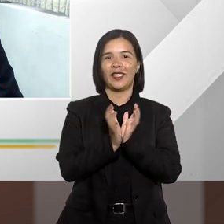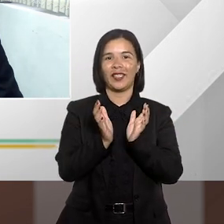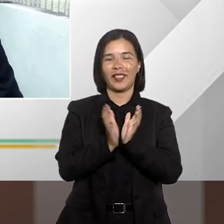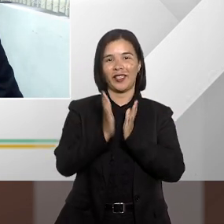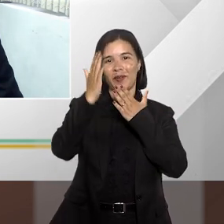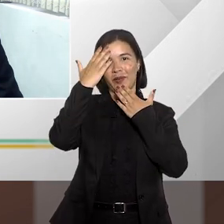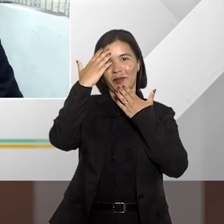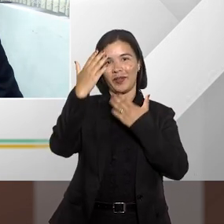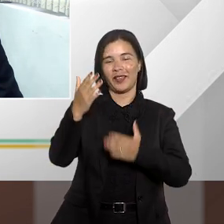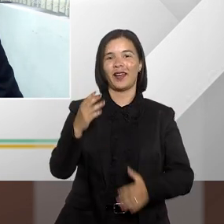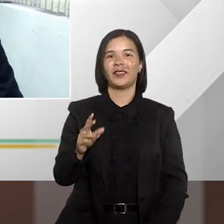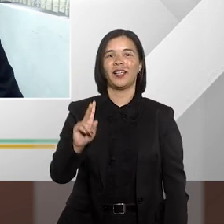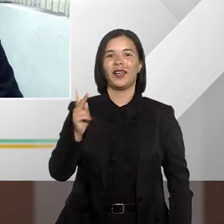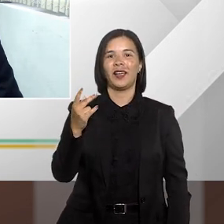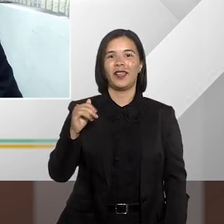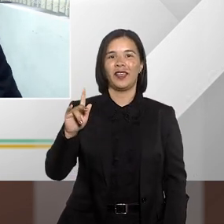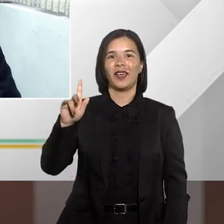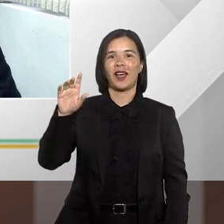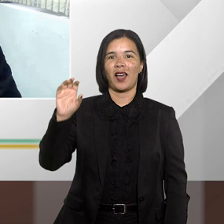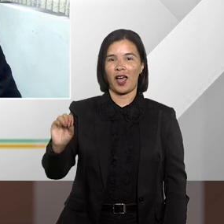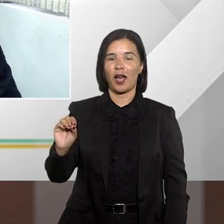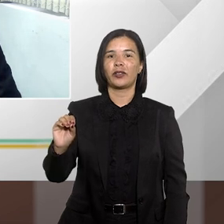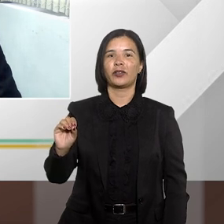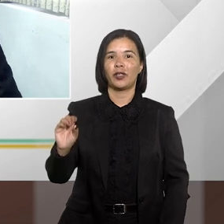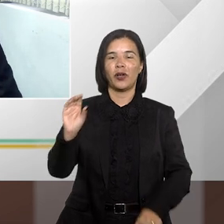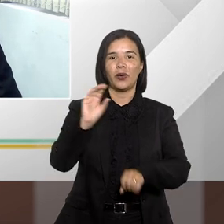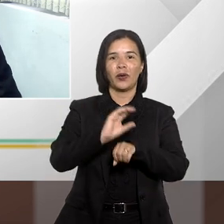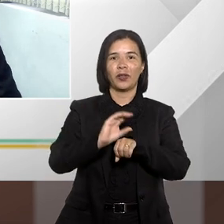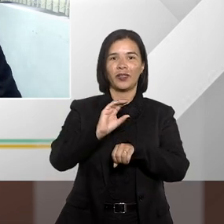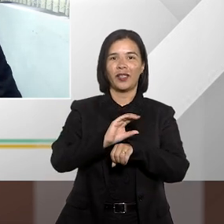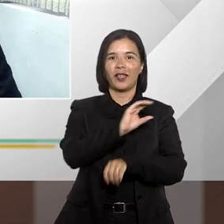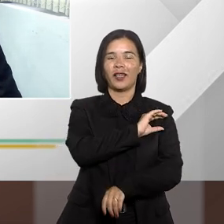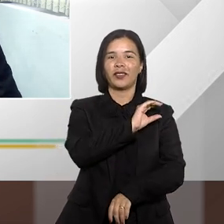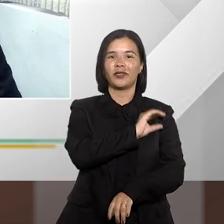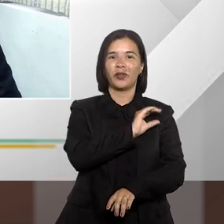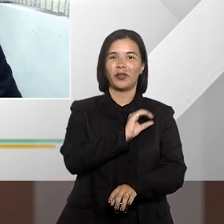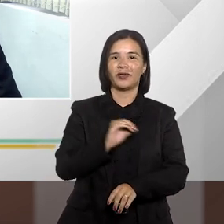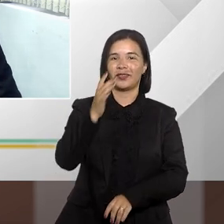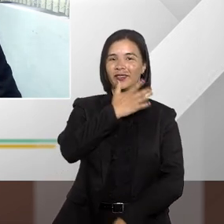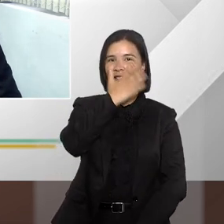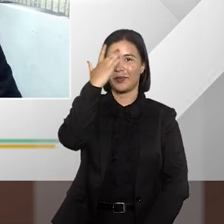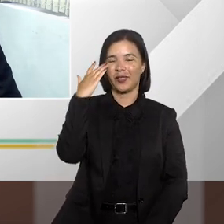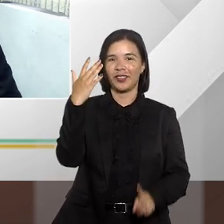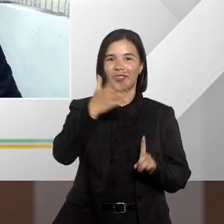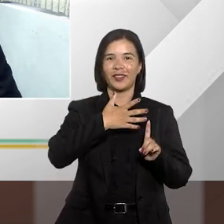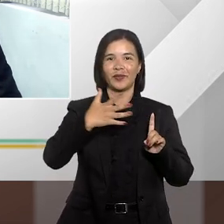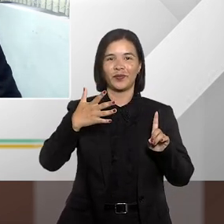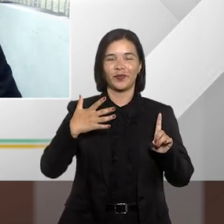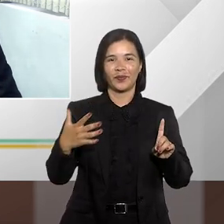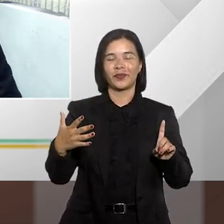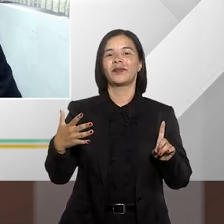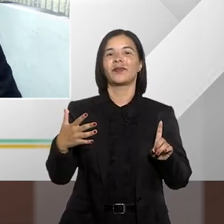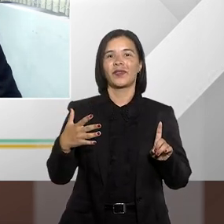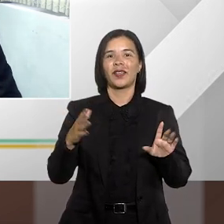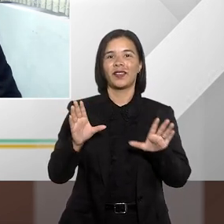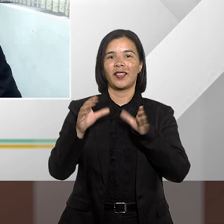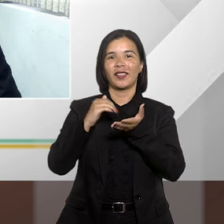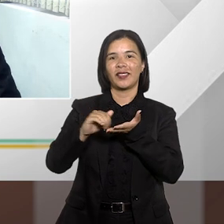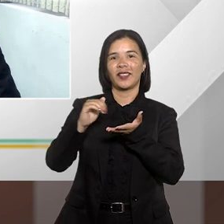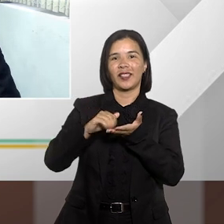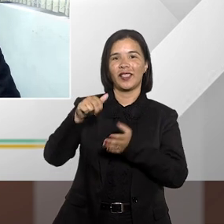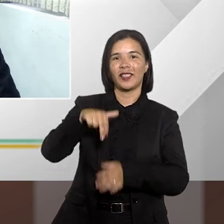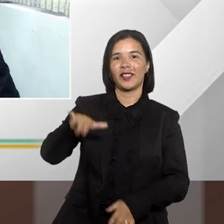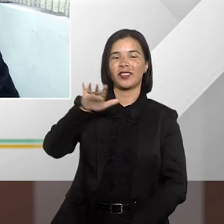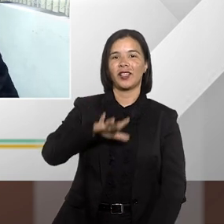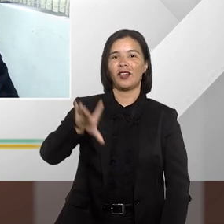Agradeço ao Iago Mendes Guimarães, coordenador-geral de Defesa das Pessoas LGBTQIA+, da Secretaria